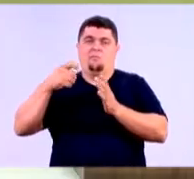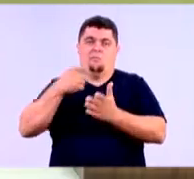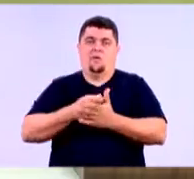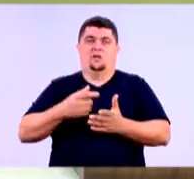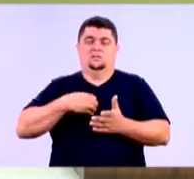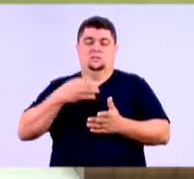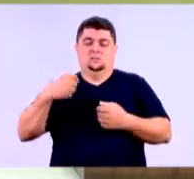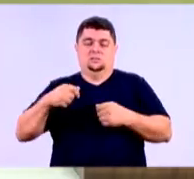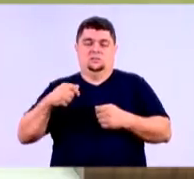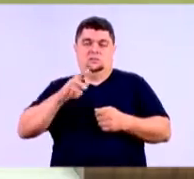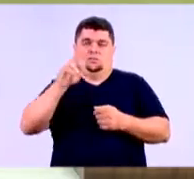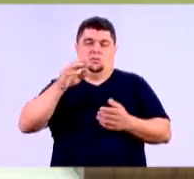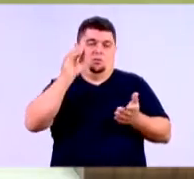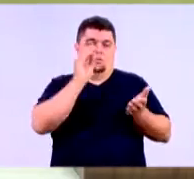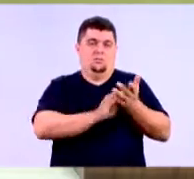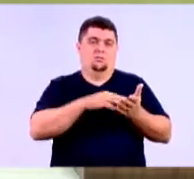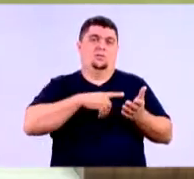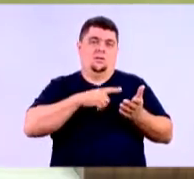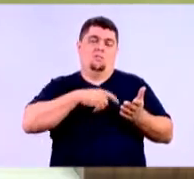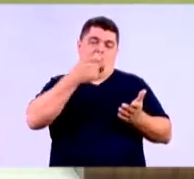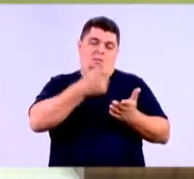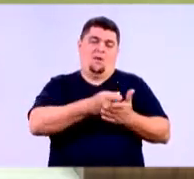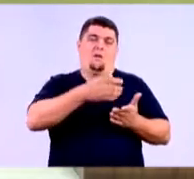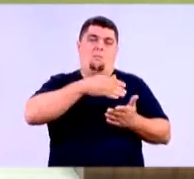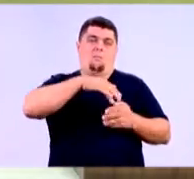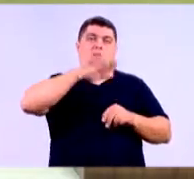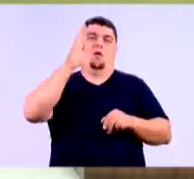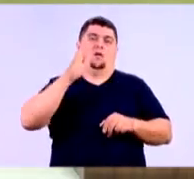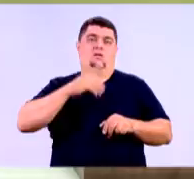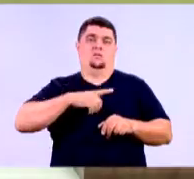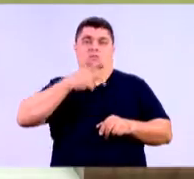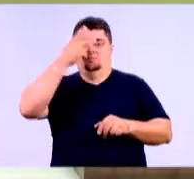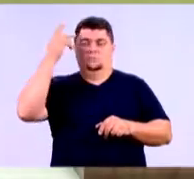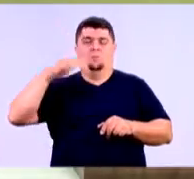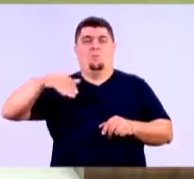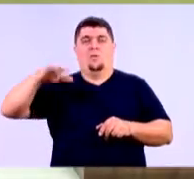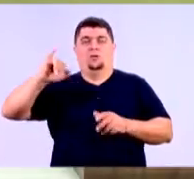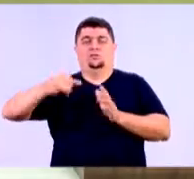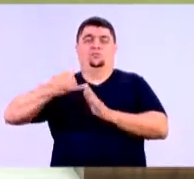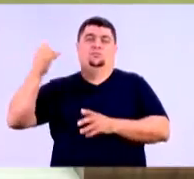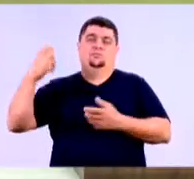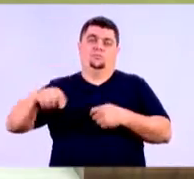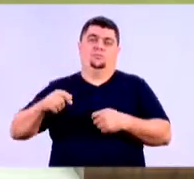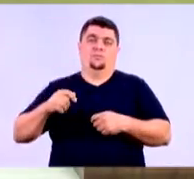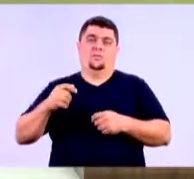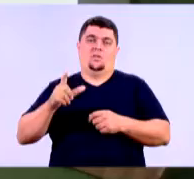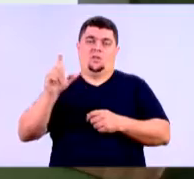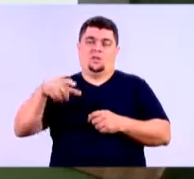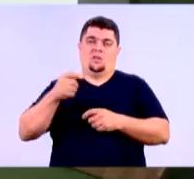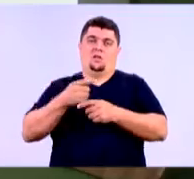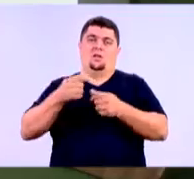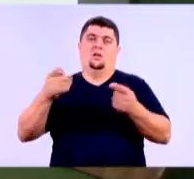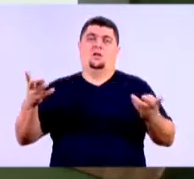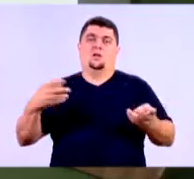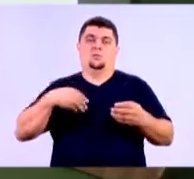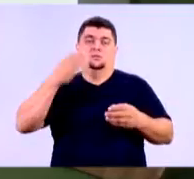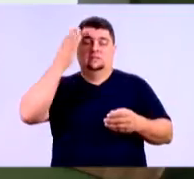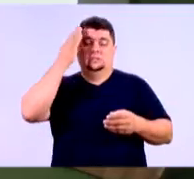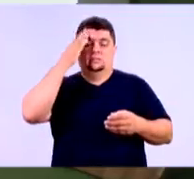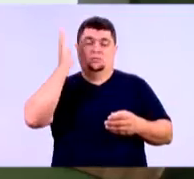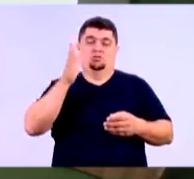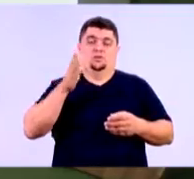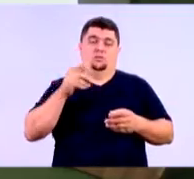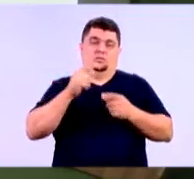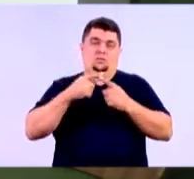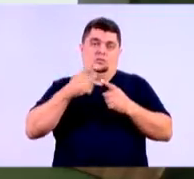utilizar atualmente esse sistema, é um custo a mais que a sua empresa vai ter com o parcelamento, ou oferecendo crédito, né? Ao oferecer o crédito tem que embutir esse custo, né? Tem